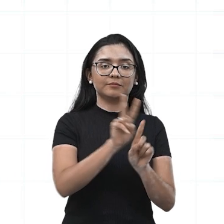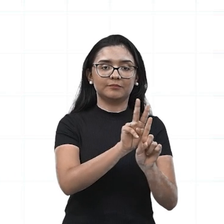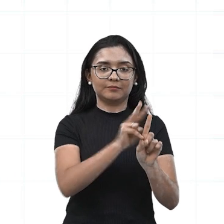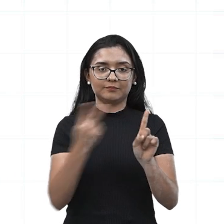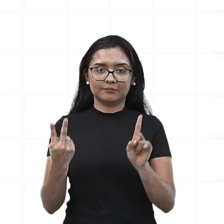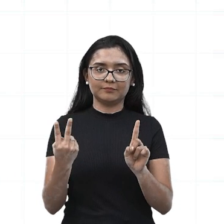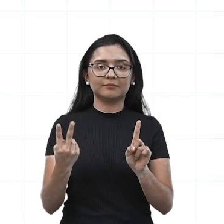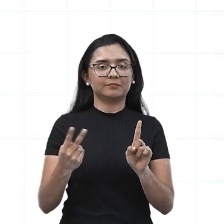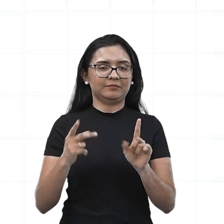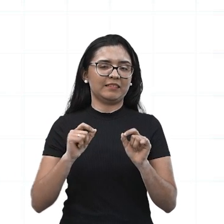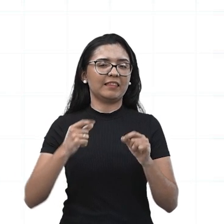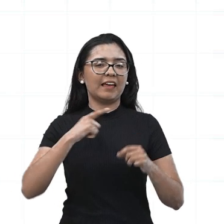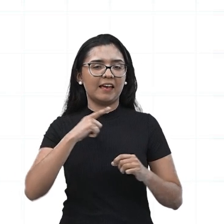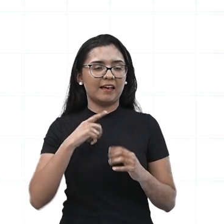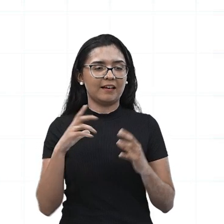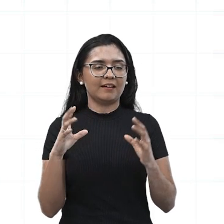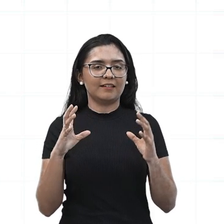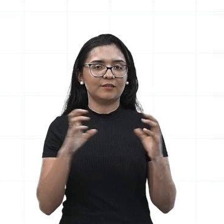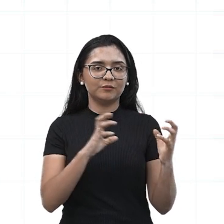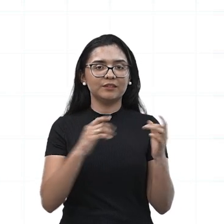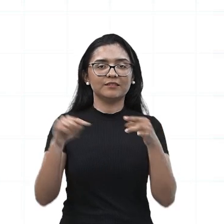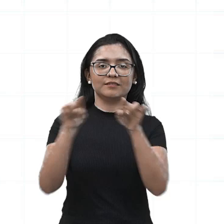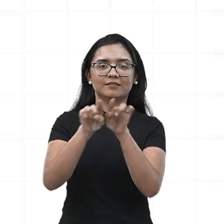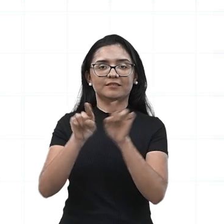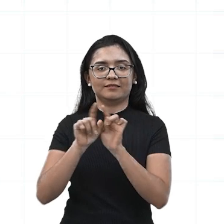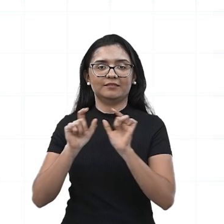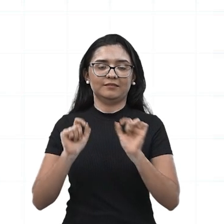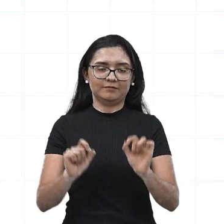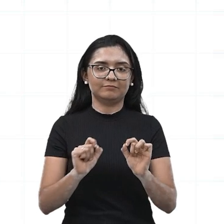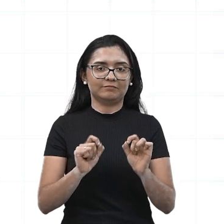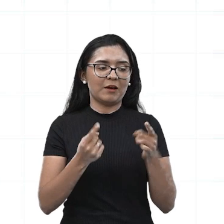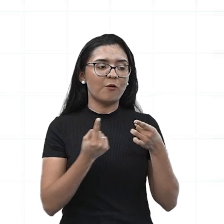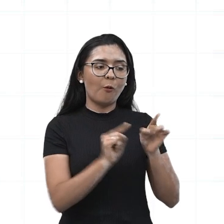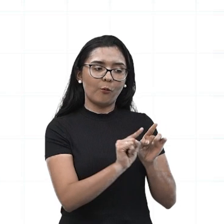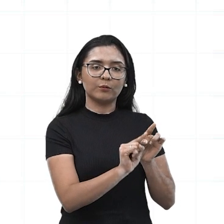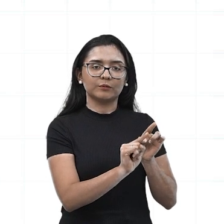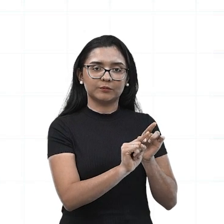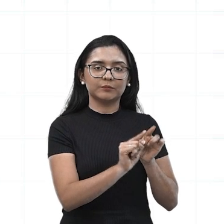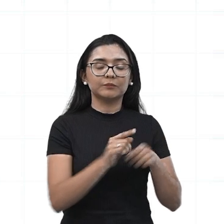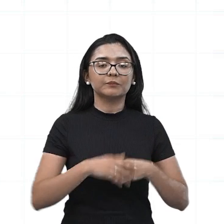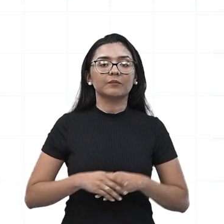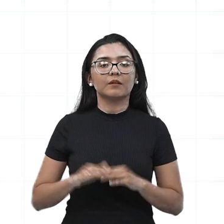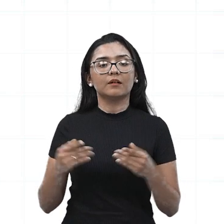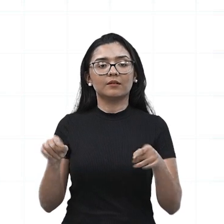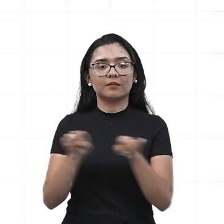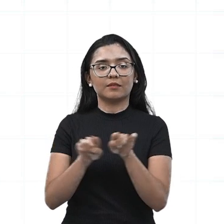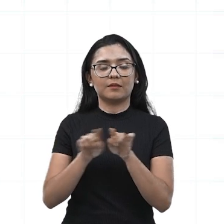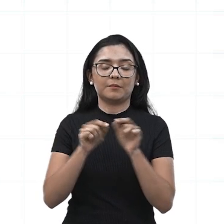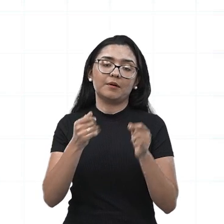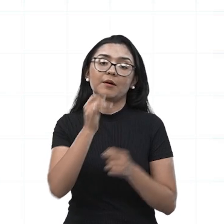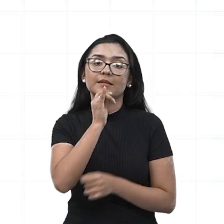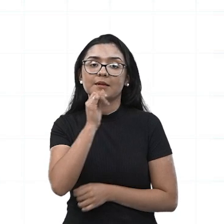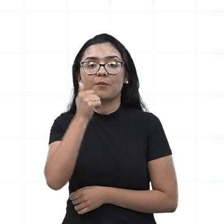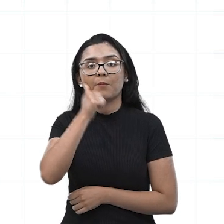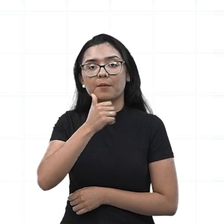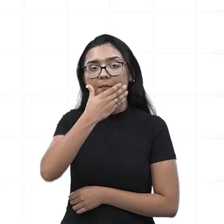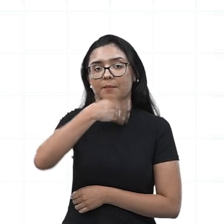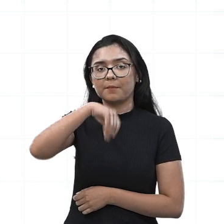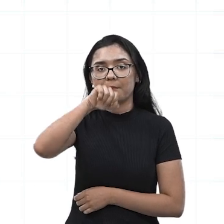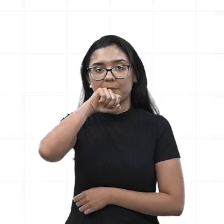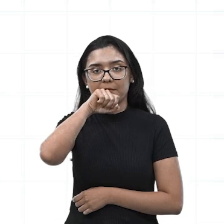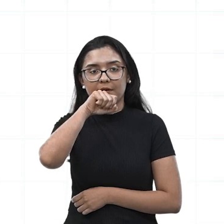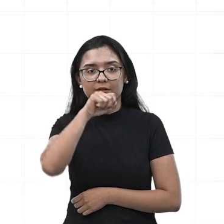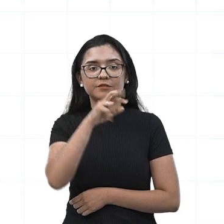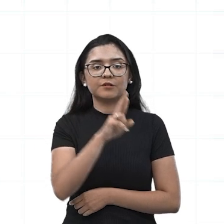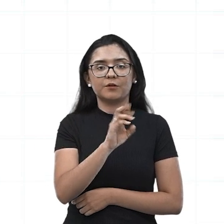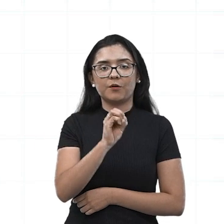o conflito ou resistência para os protagonistas. Por exemplo, os pais de Romeu e Julieta, que